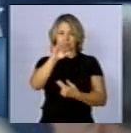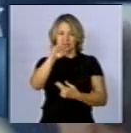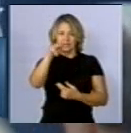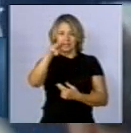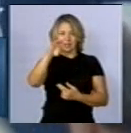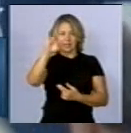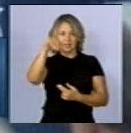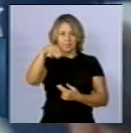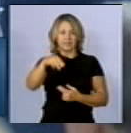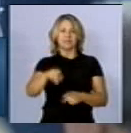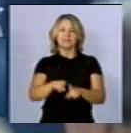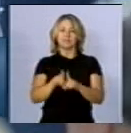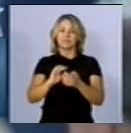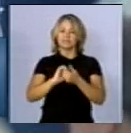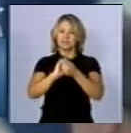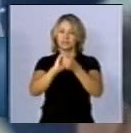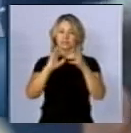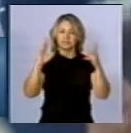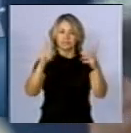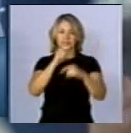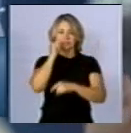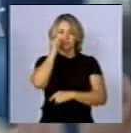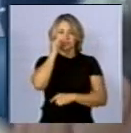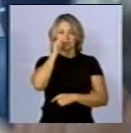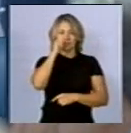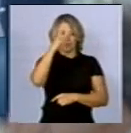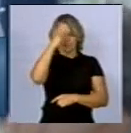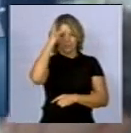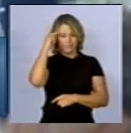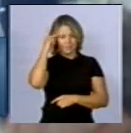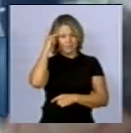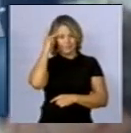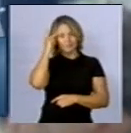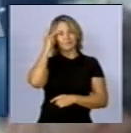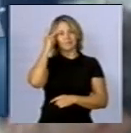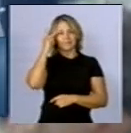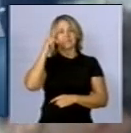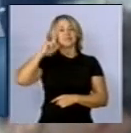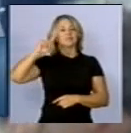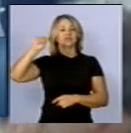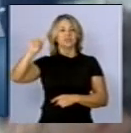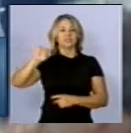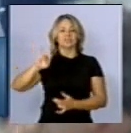Saúdo todas as mulheres pelo dia internacional das mulheres